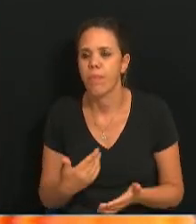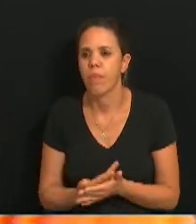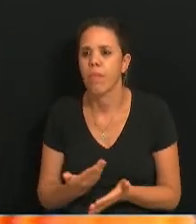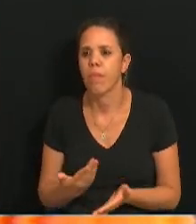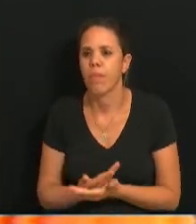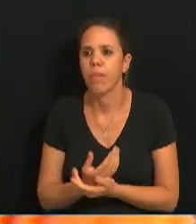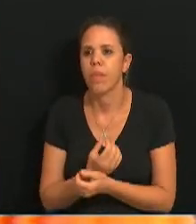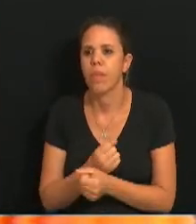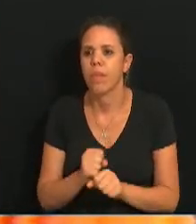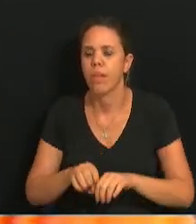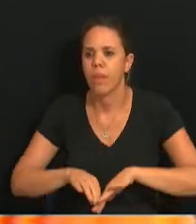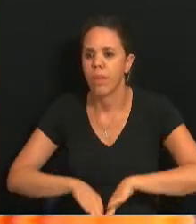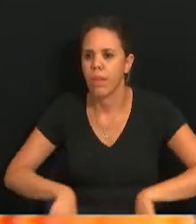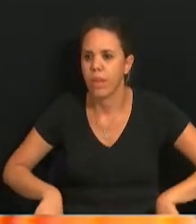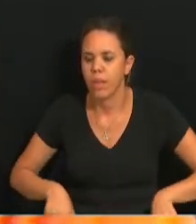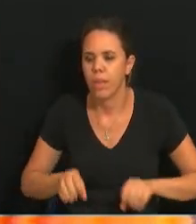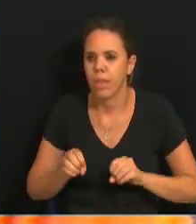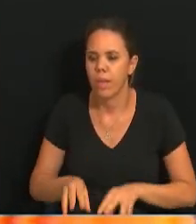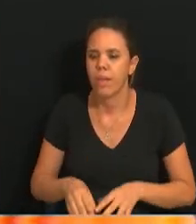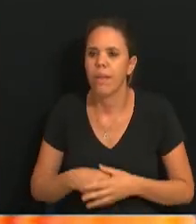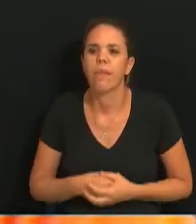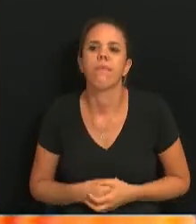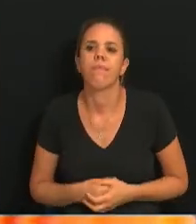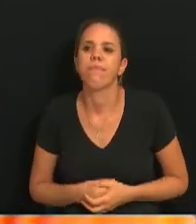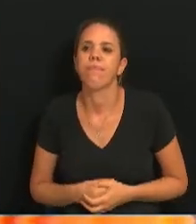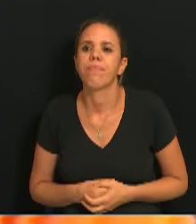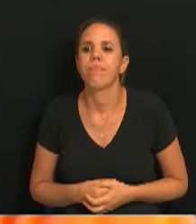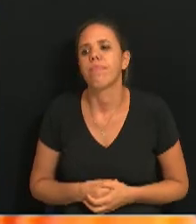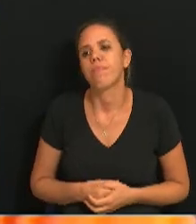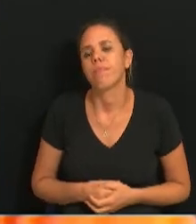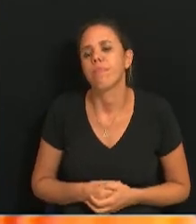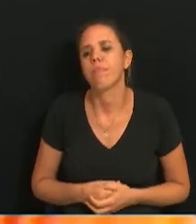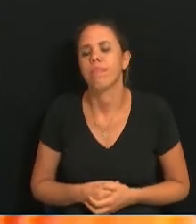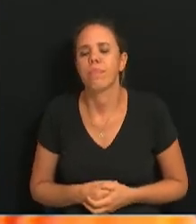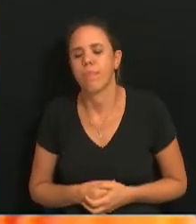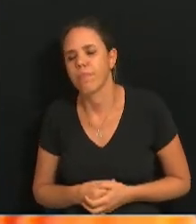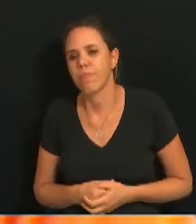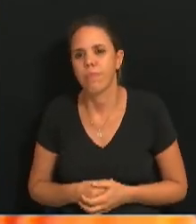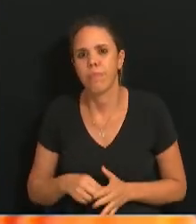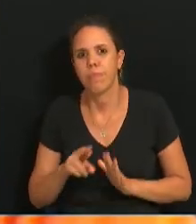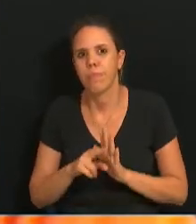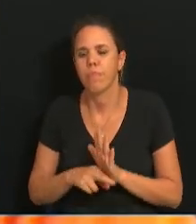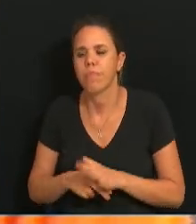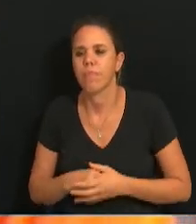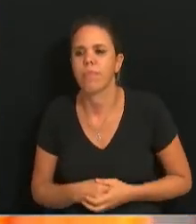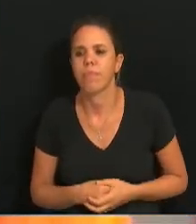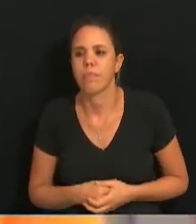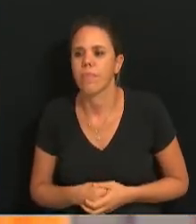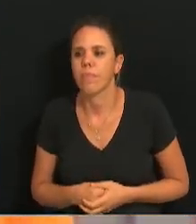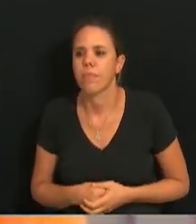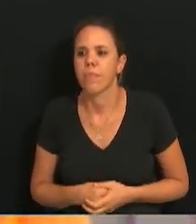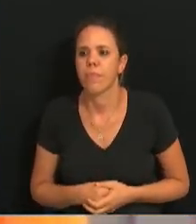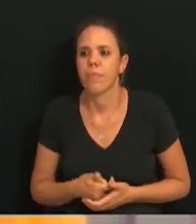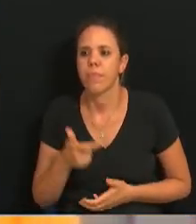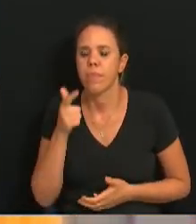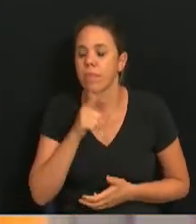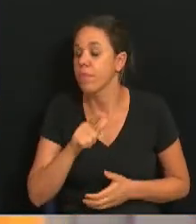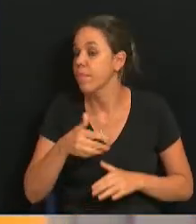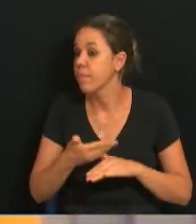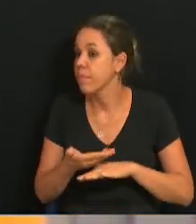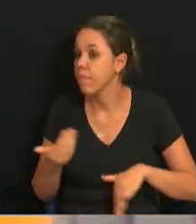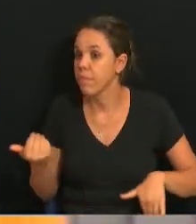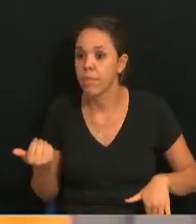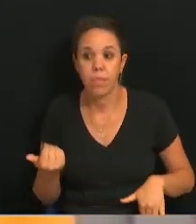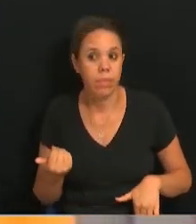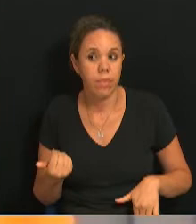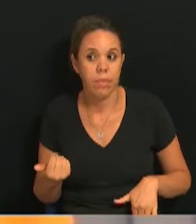de separar o cuidar do educar, como dizem nossas diretrizes, né? E como você não consegue separar isso, não é possível